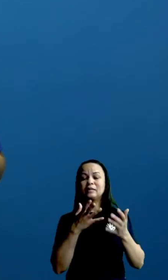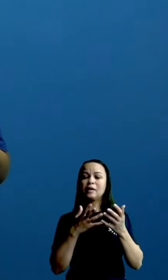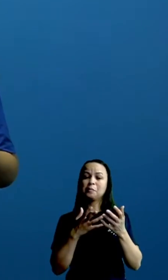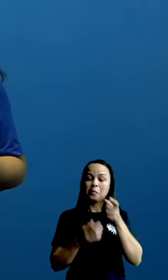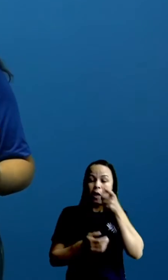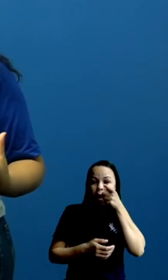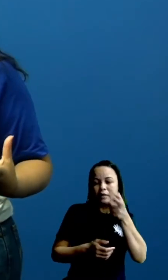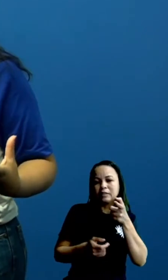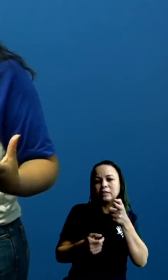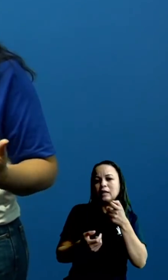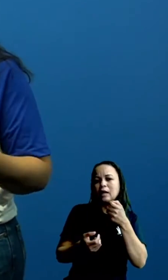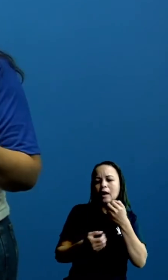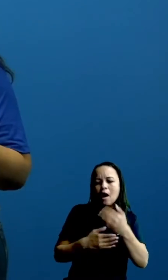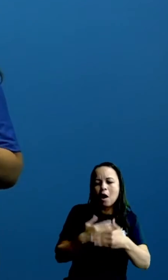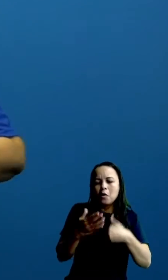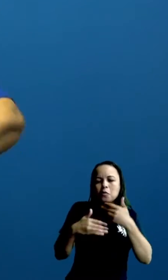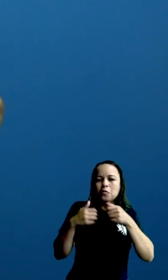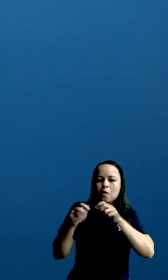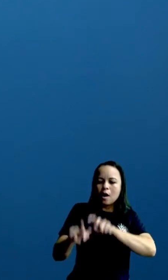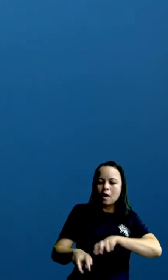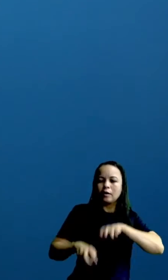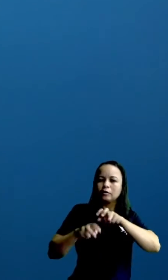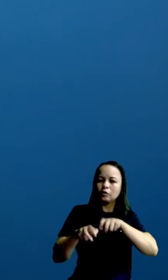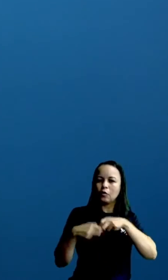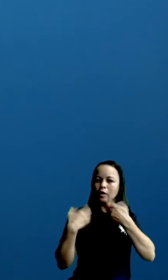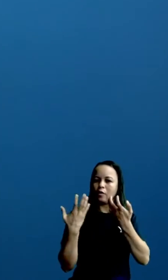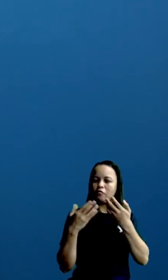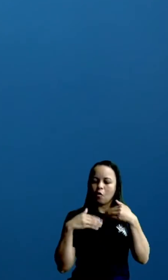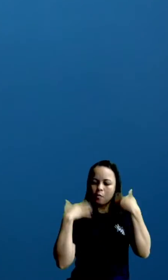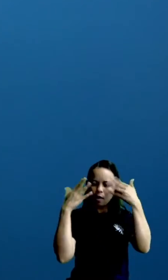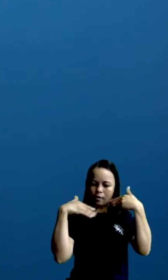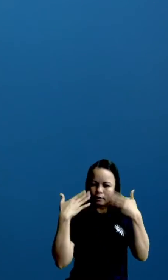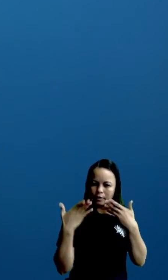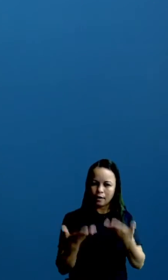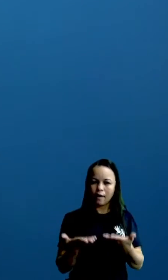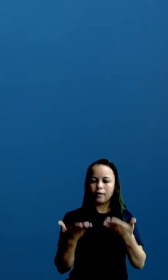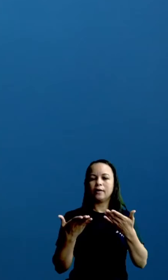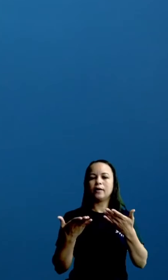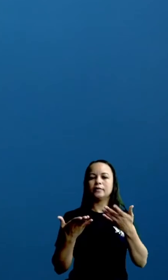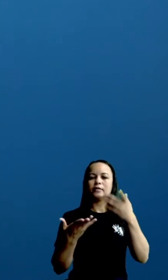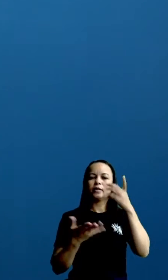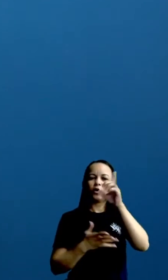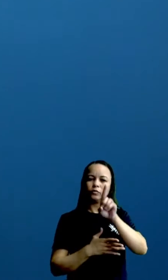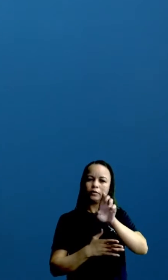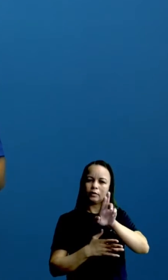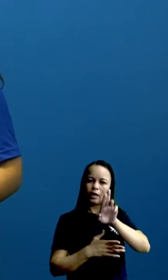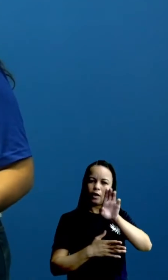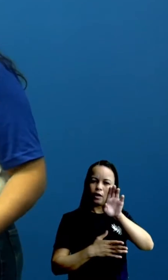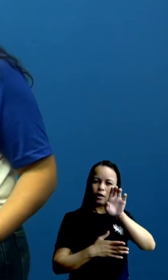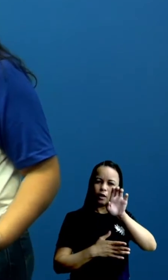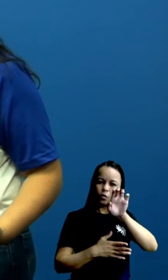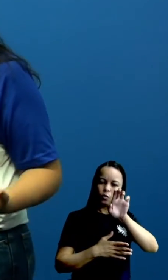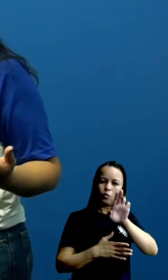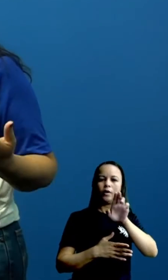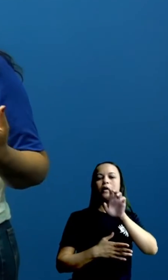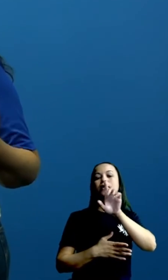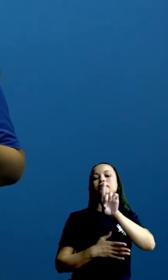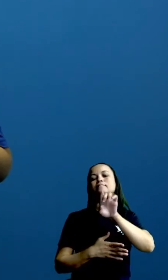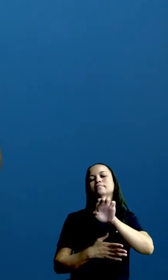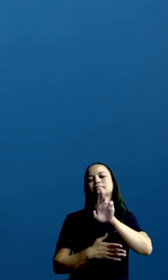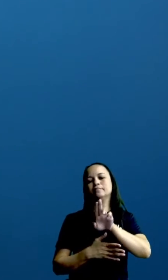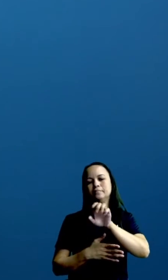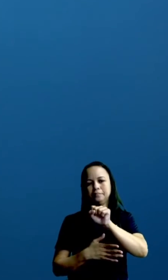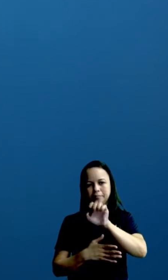culto agricultura era uma forma deles agradecerem a Deus né Aos Deuses que eles acreditavam